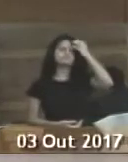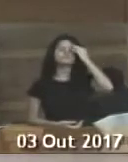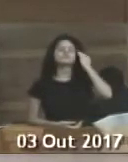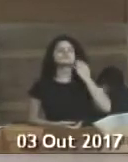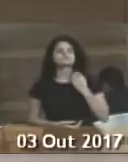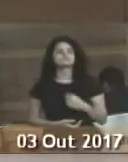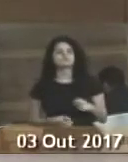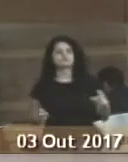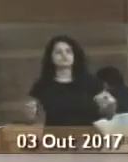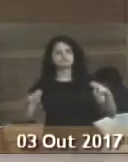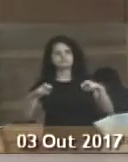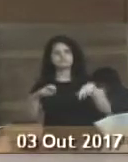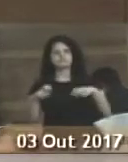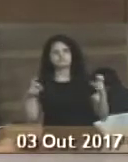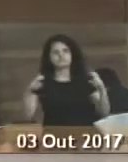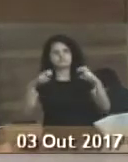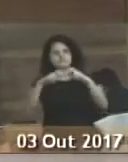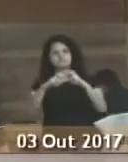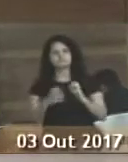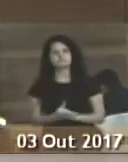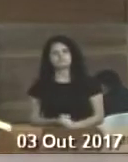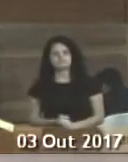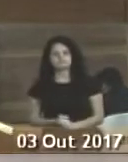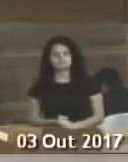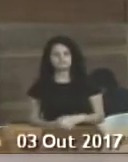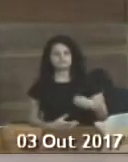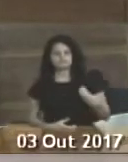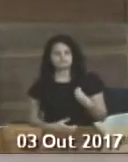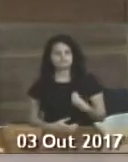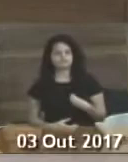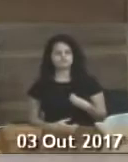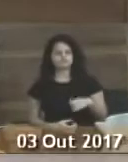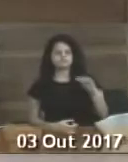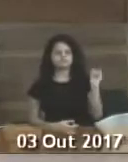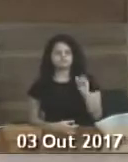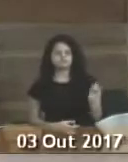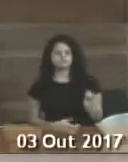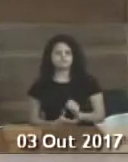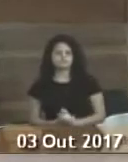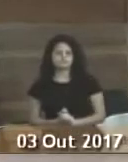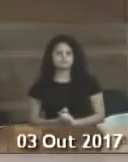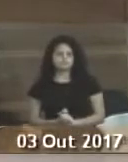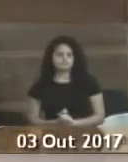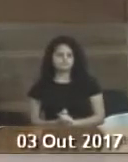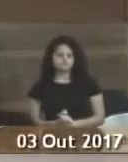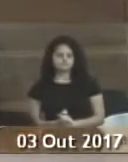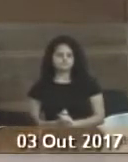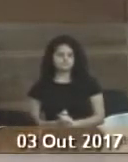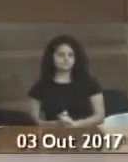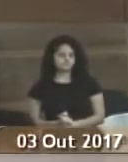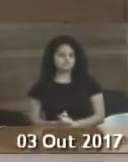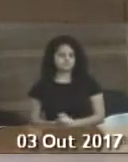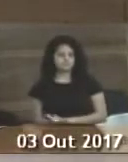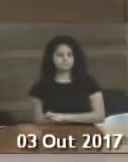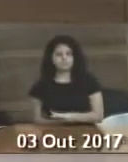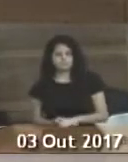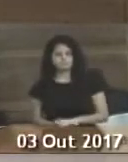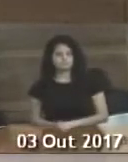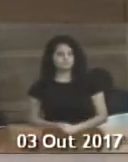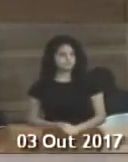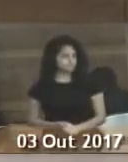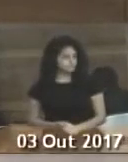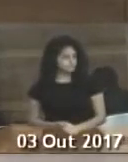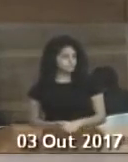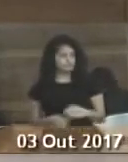no plenário presidente Benedito Adelino, sob a presidência do vereador José Augusto, que logo deu início aos trabalhos, declarando aberta